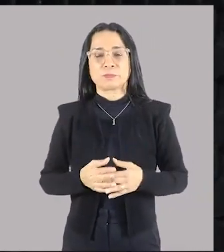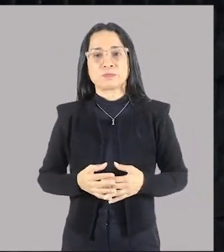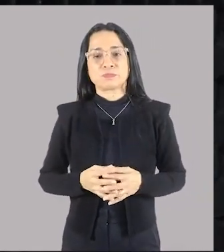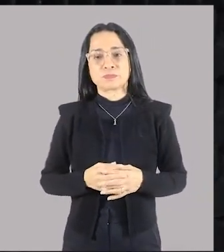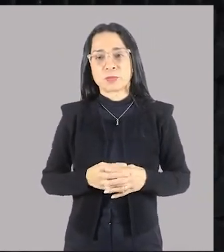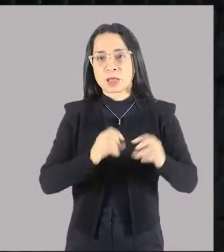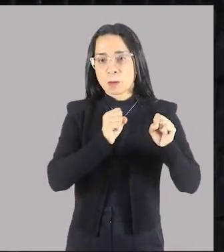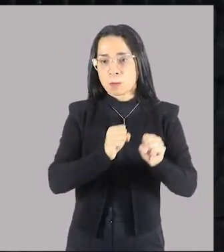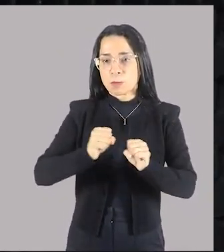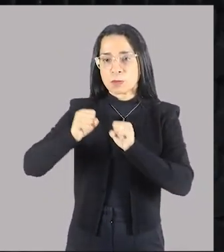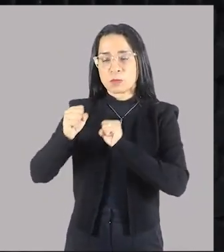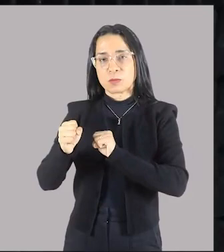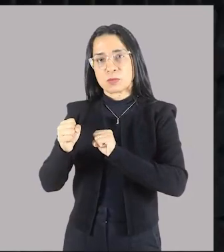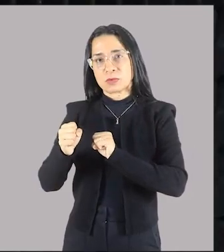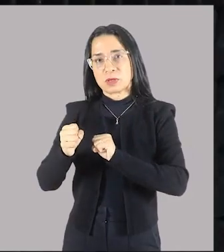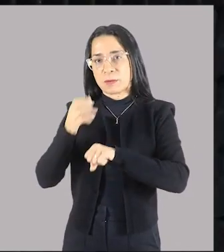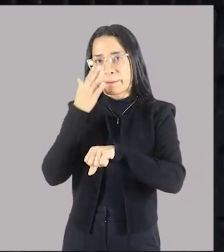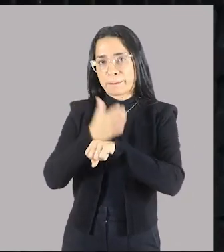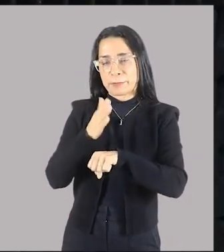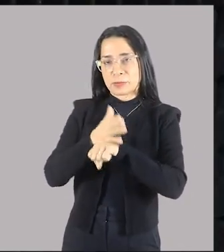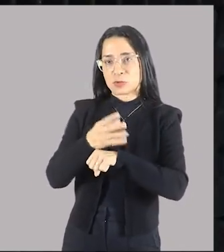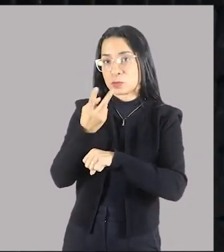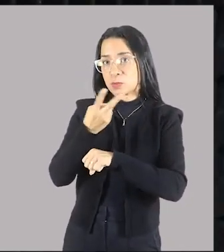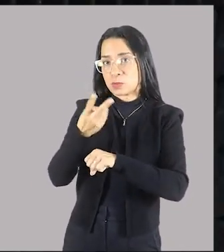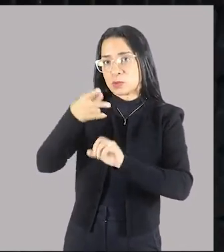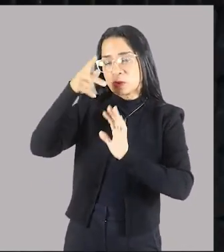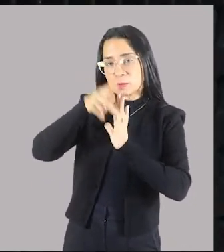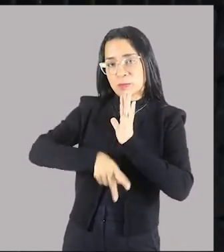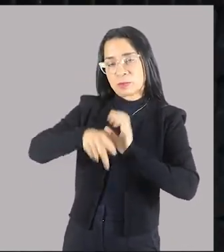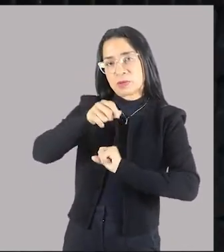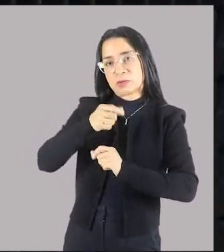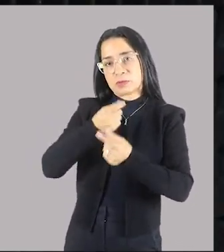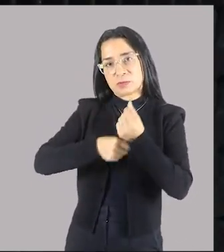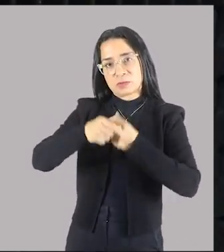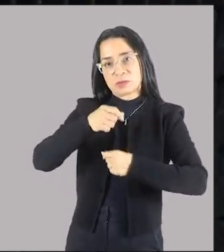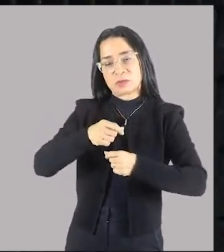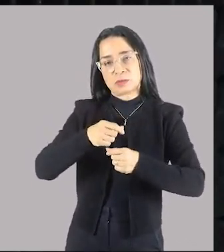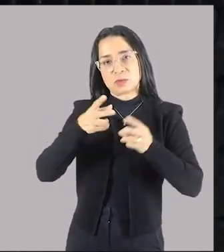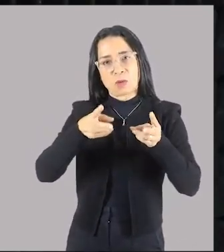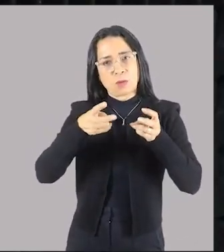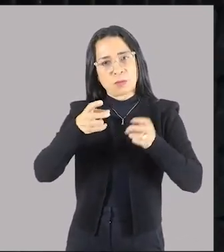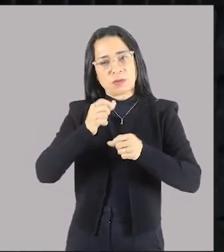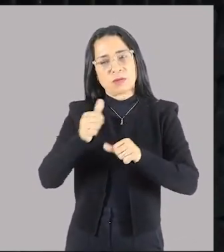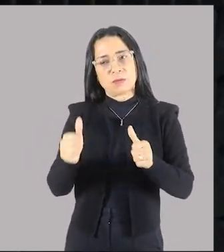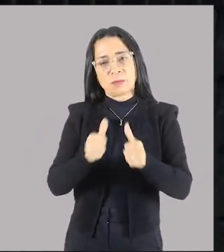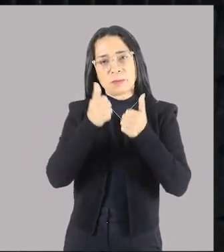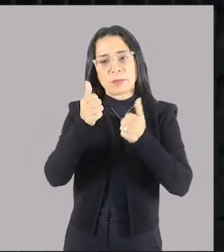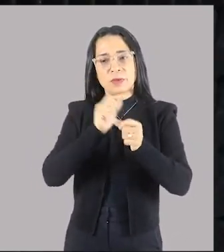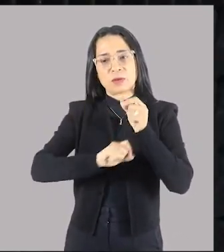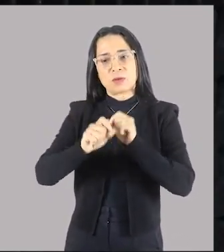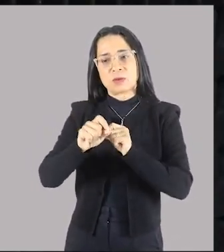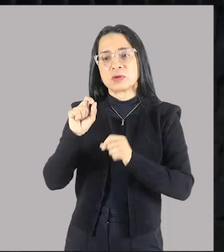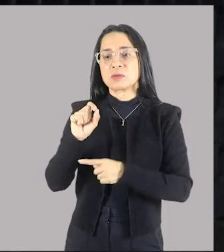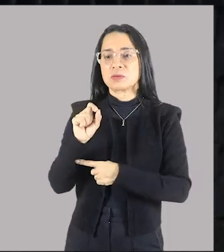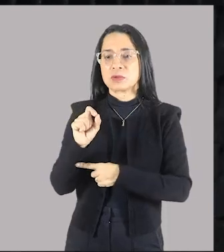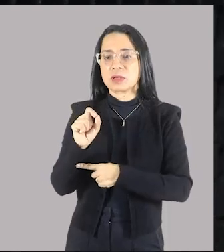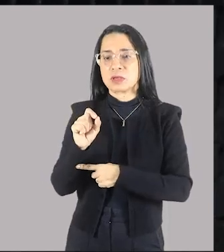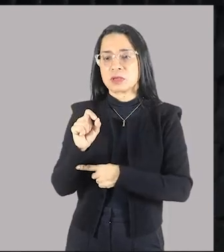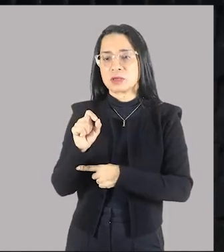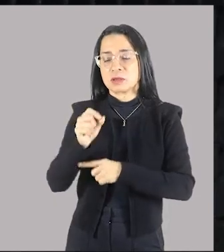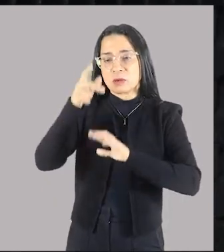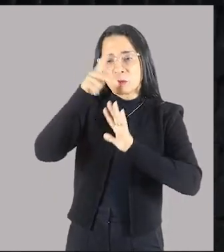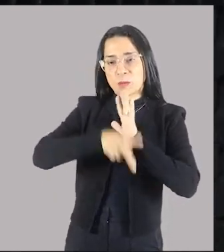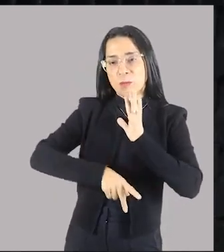melhor, até mesmo pela presença e pelo fracasso, é o plano Collor 1. Porque nós teremos o 2, mas esse nem